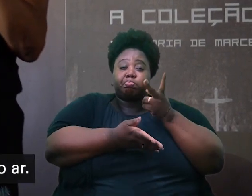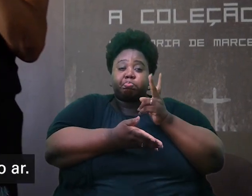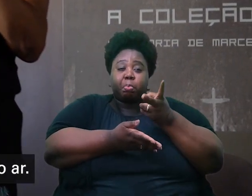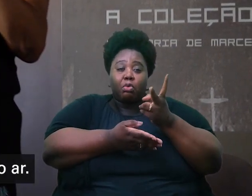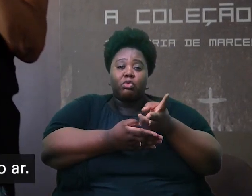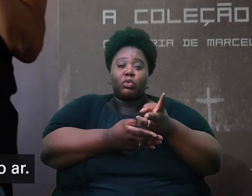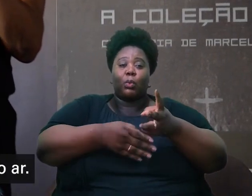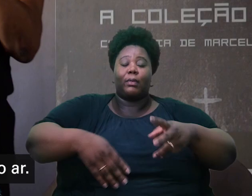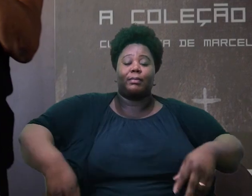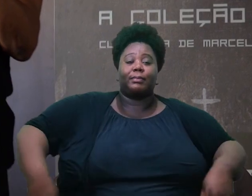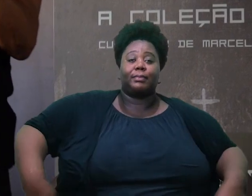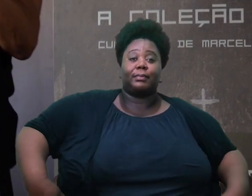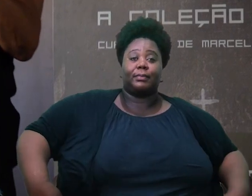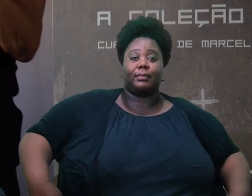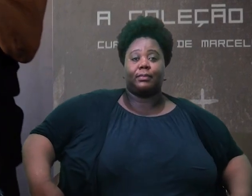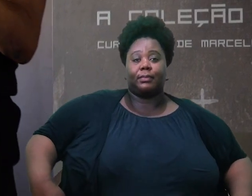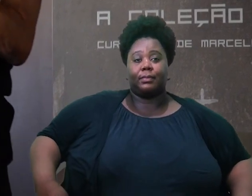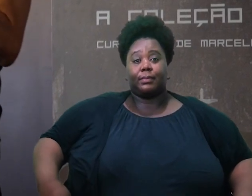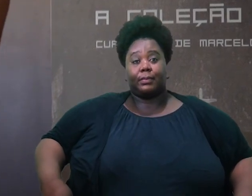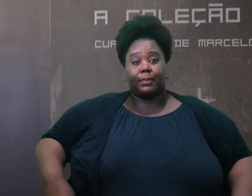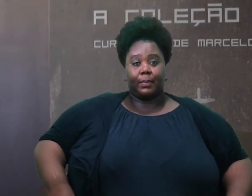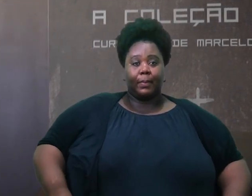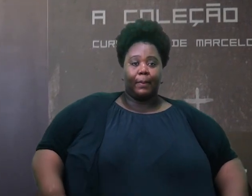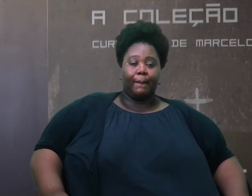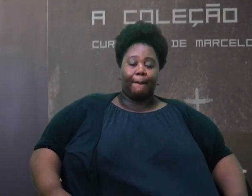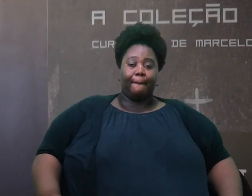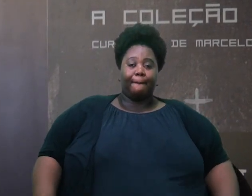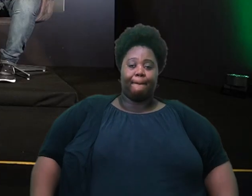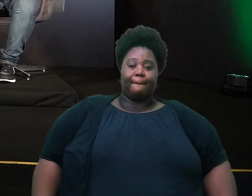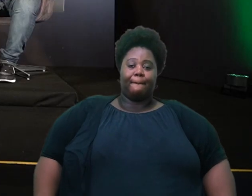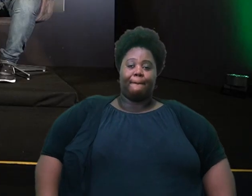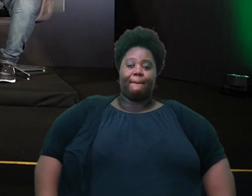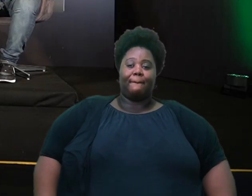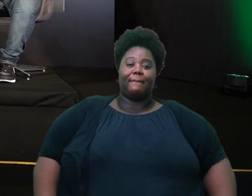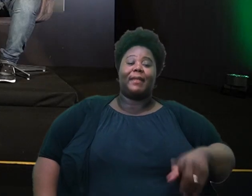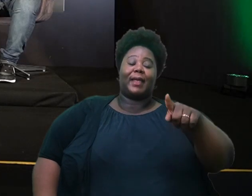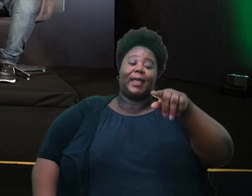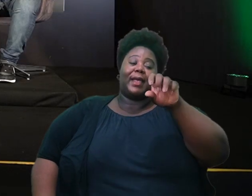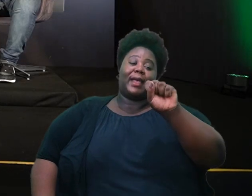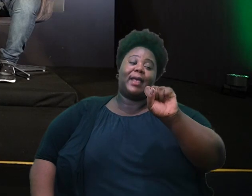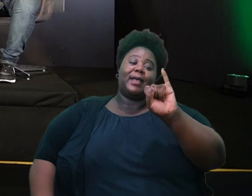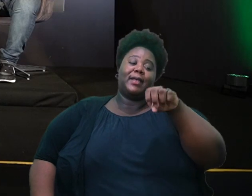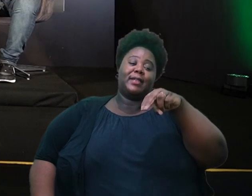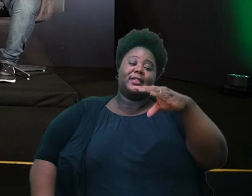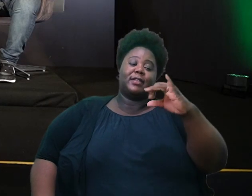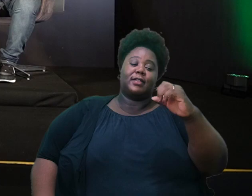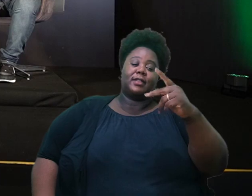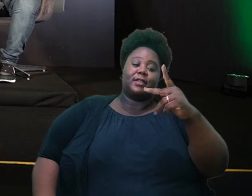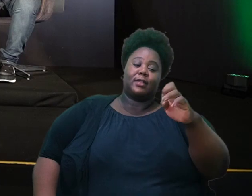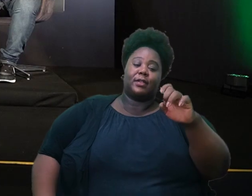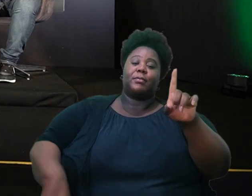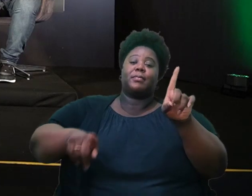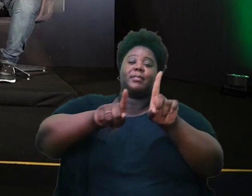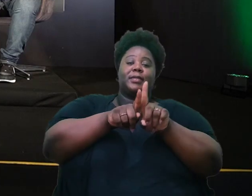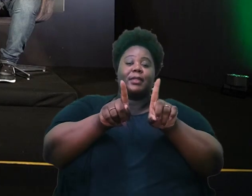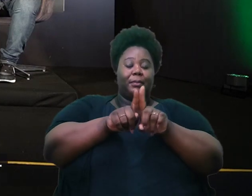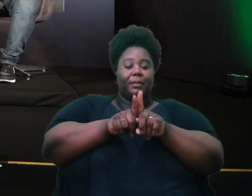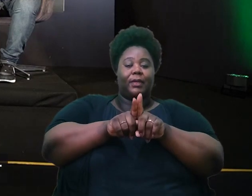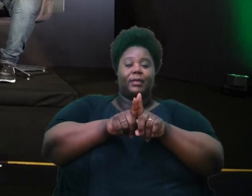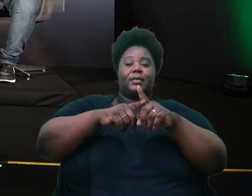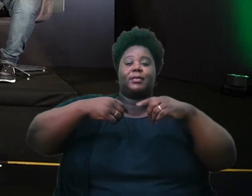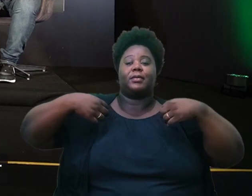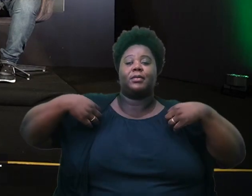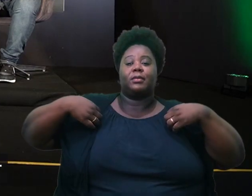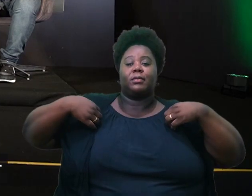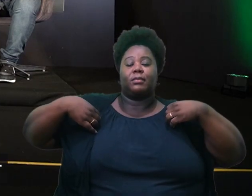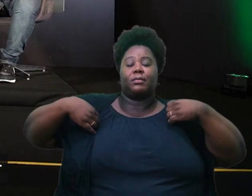ar. Esta é a síncope, que é também a ginga, né?